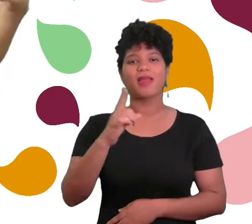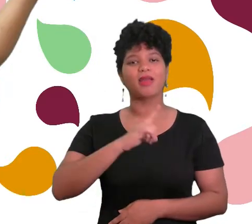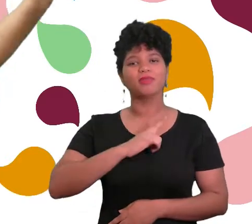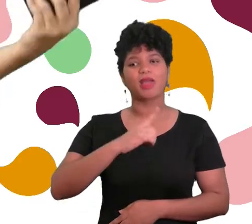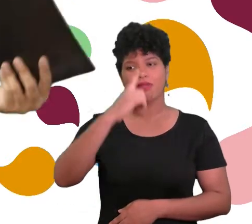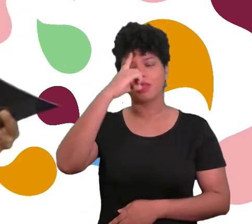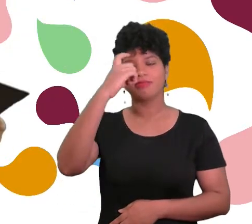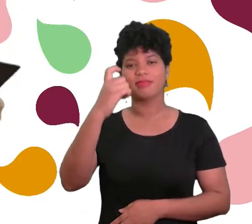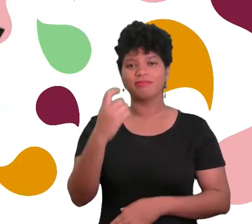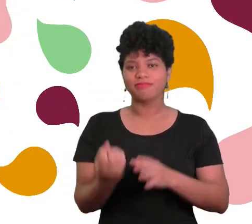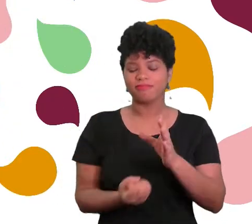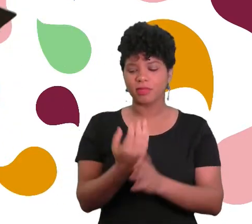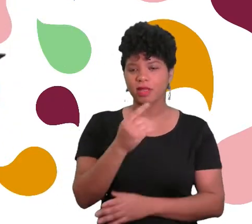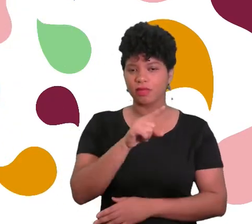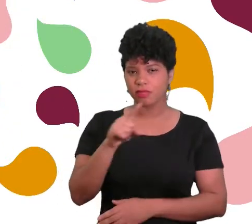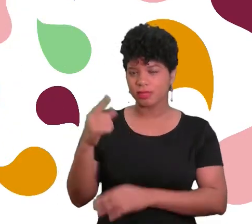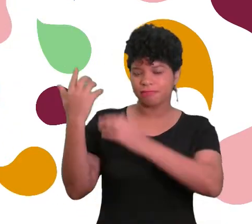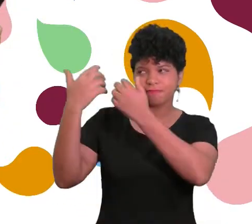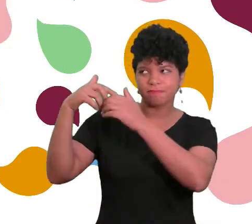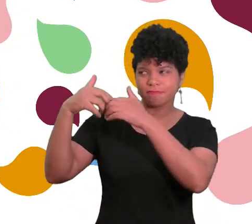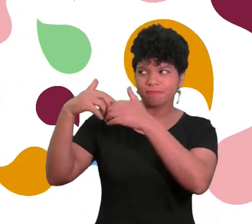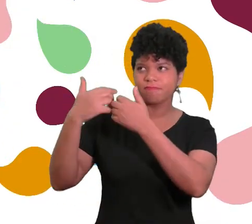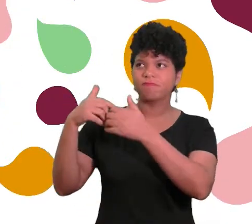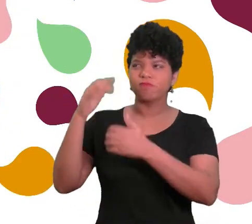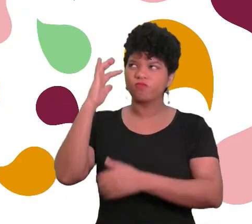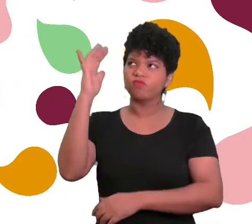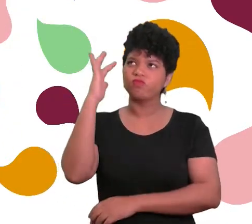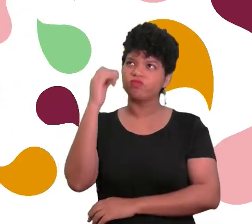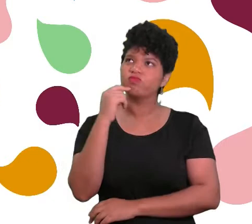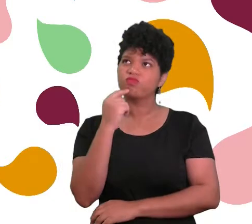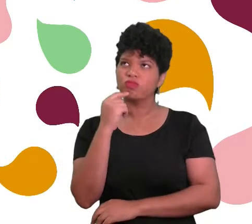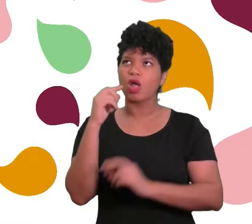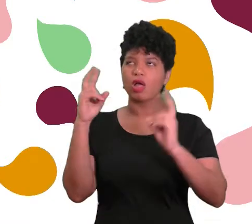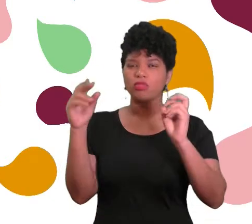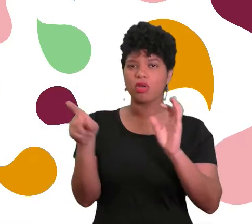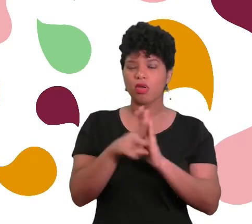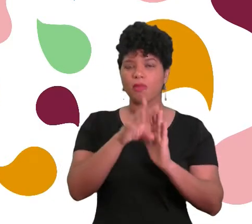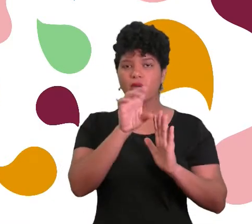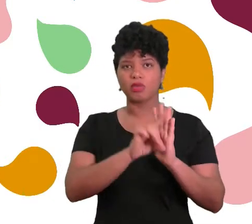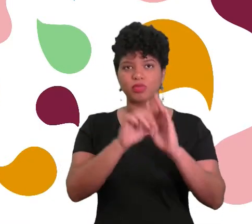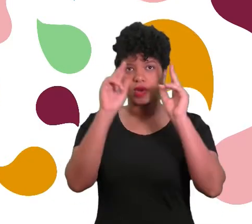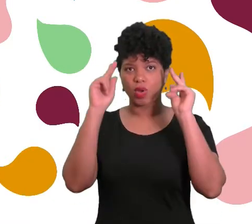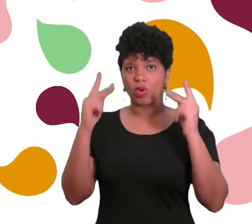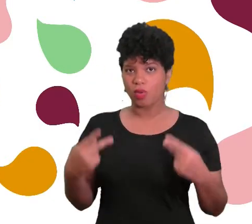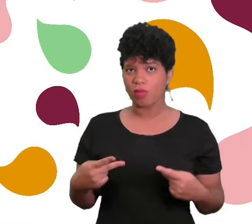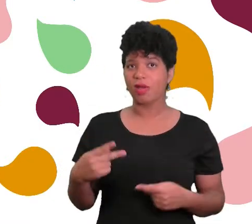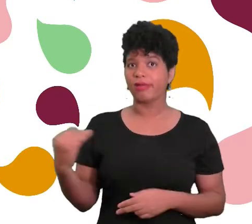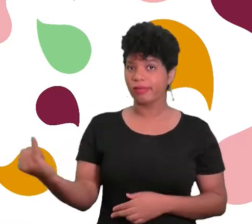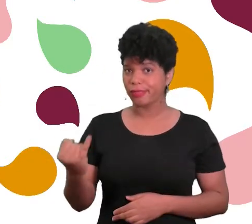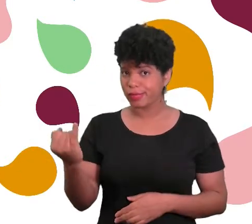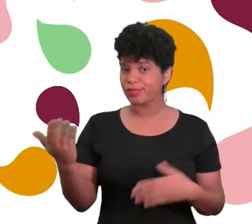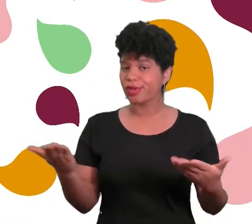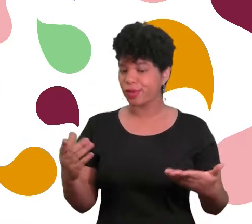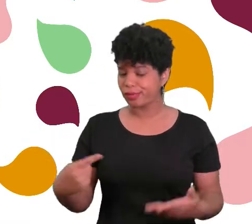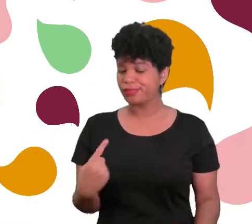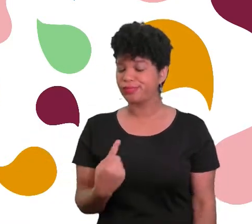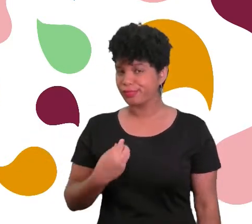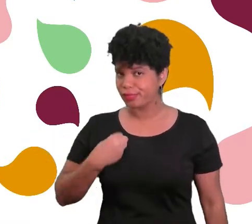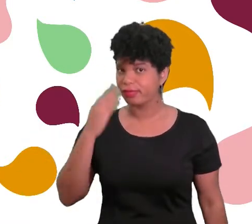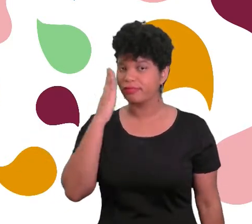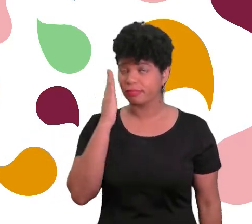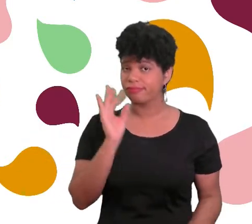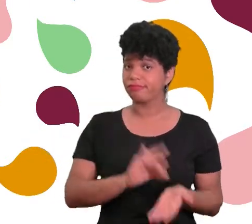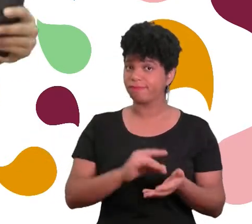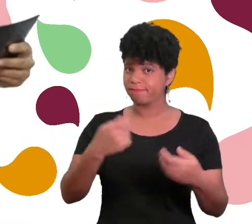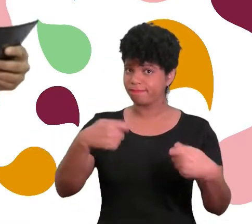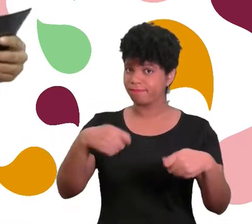para estimular a reflexão sobre questões temáticas dos direitos humanos, coisa tão necessária no momento que a gente vive, né?